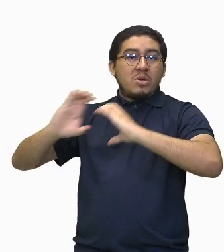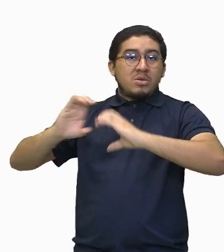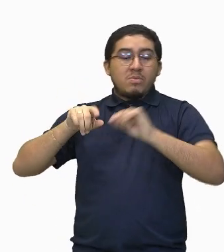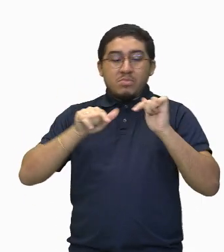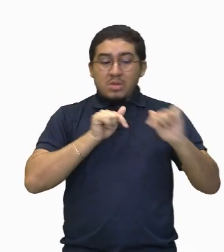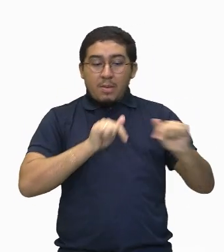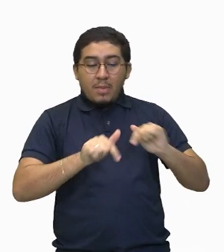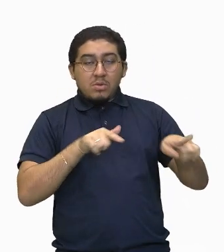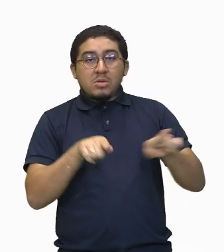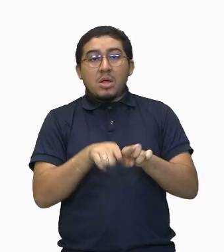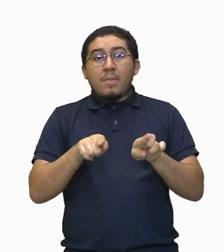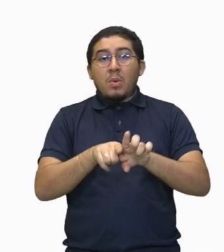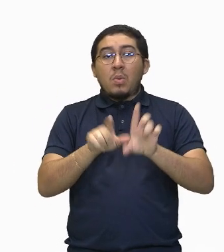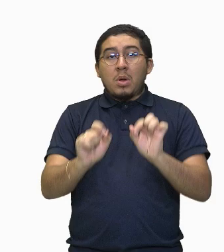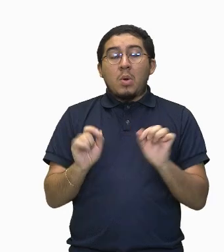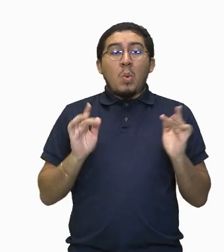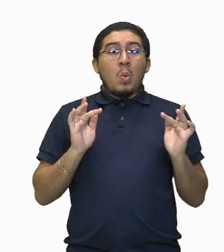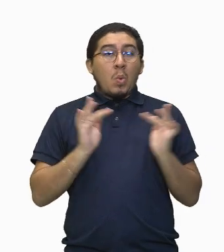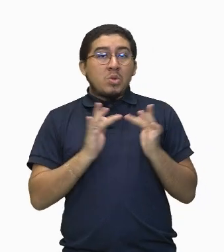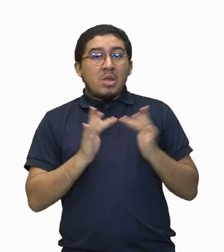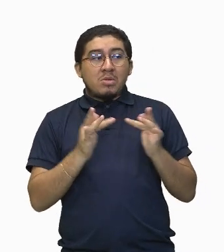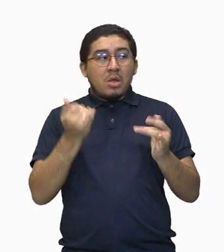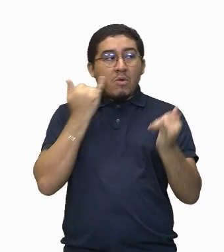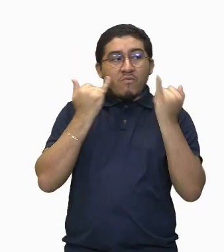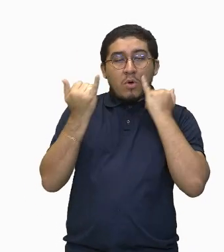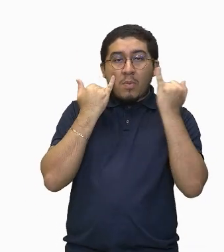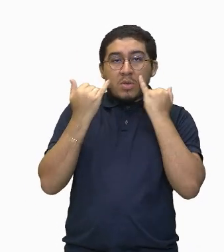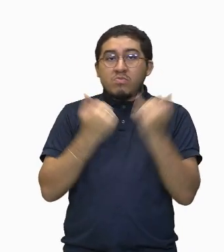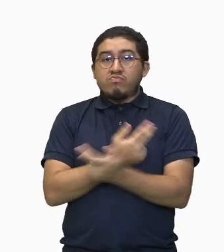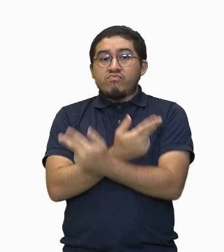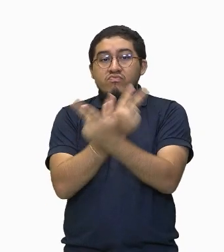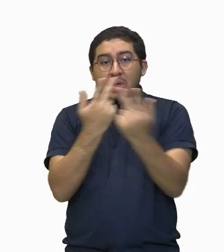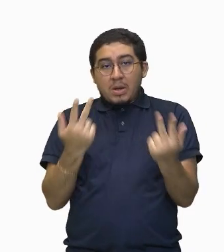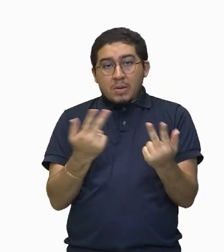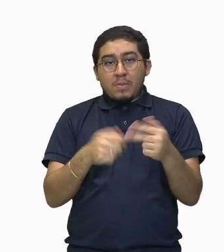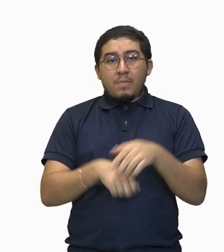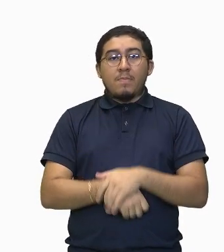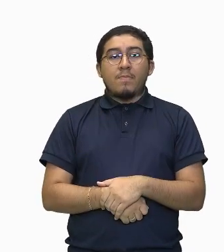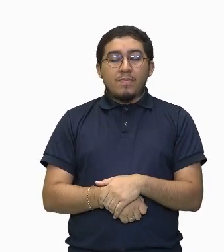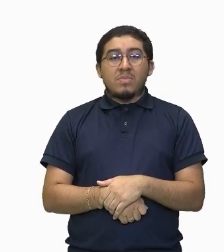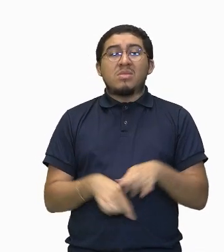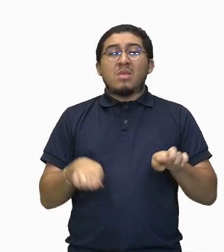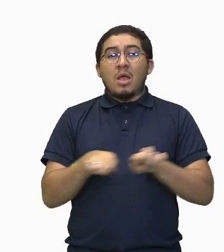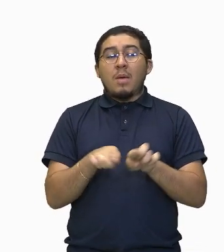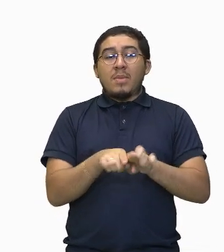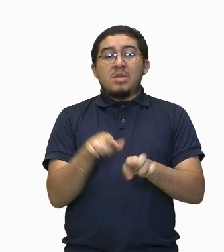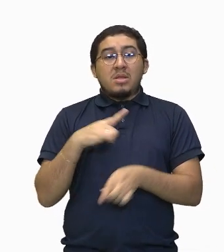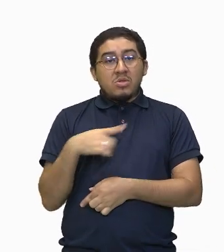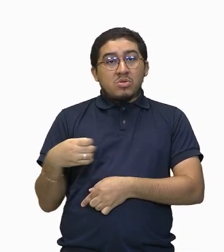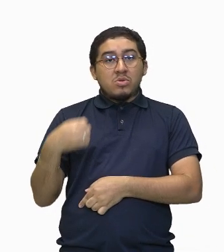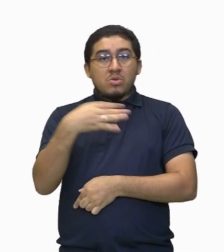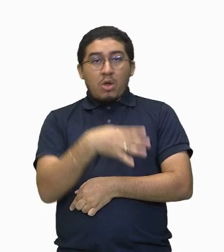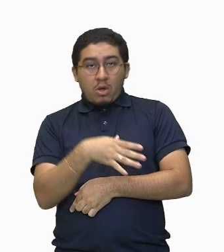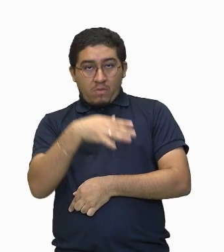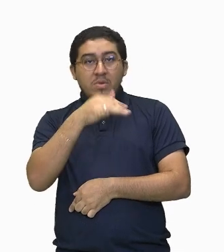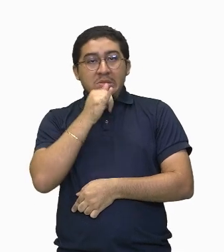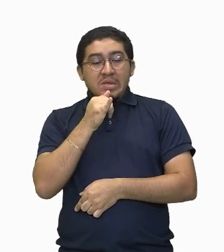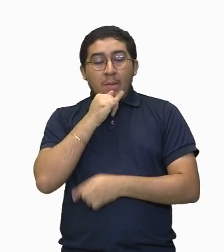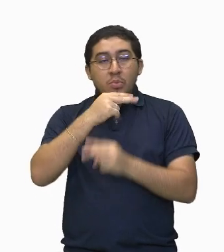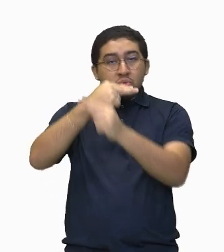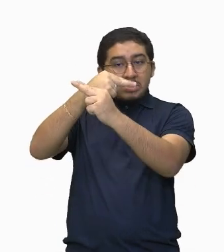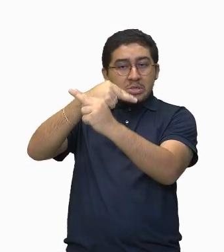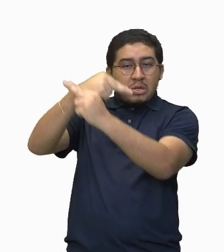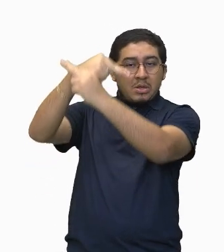e acesso à informação. Nas telecomunicações, com o advento dos